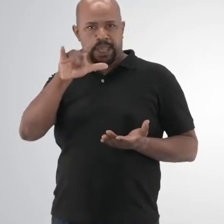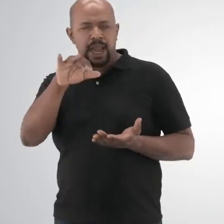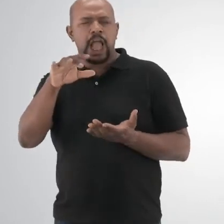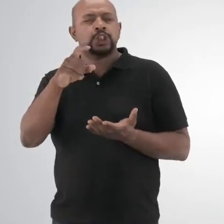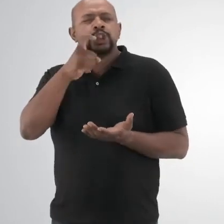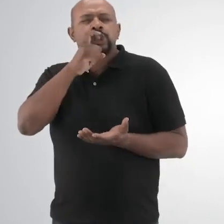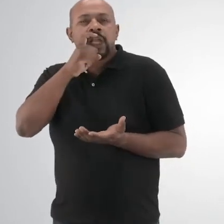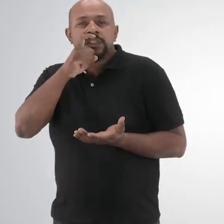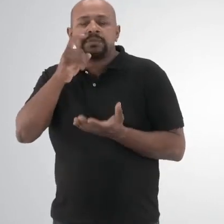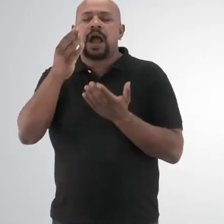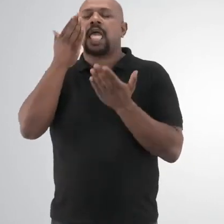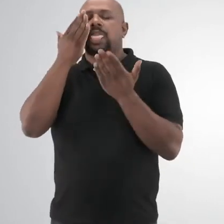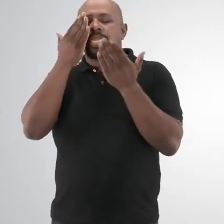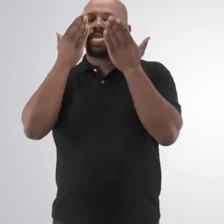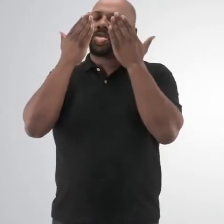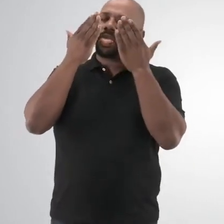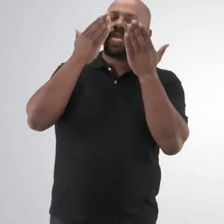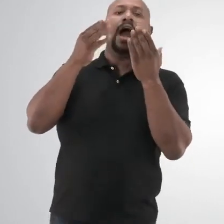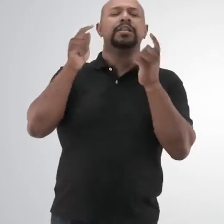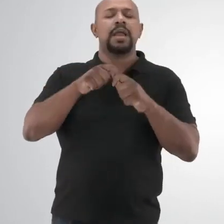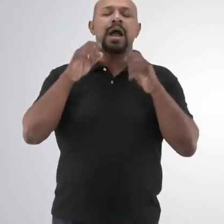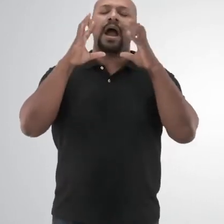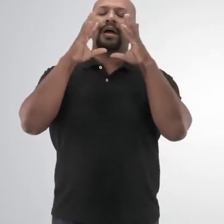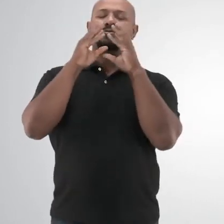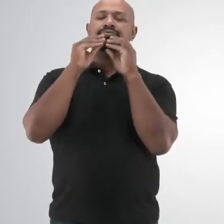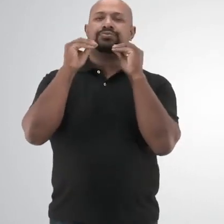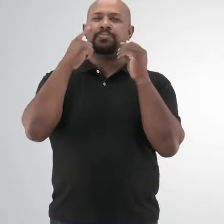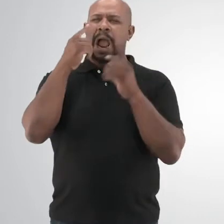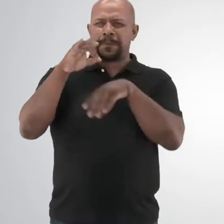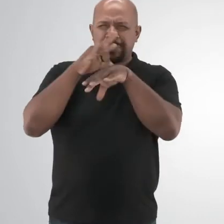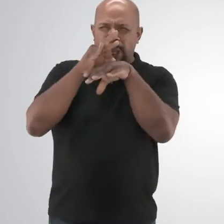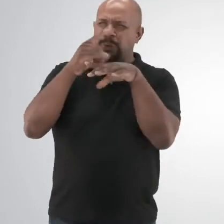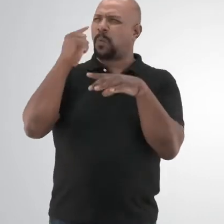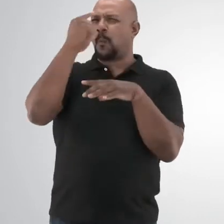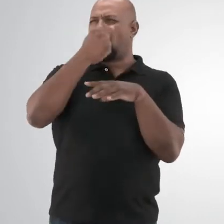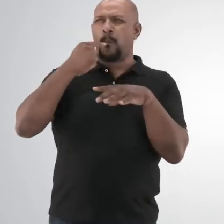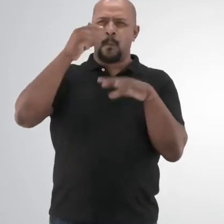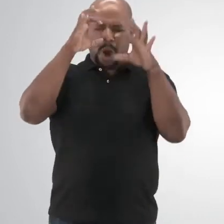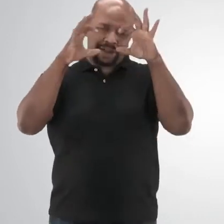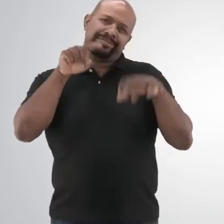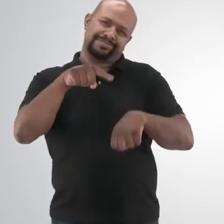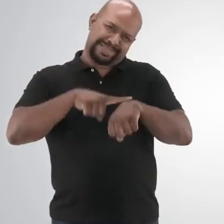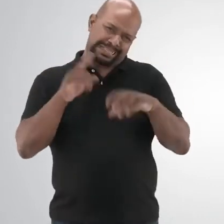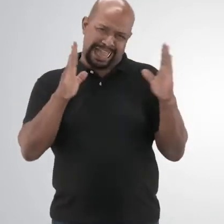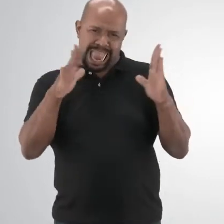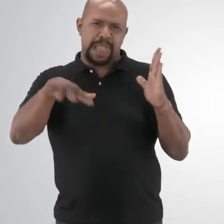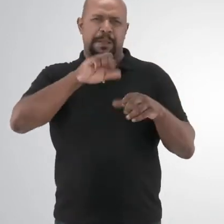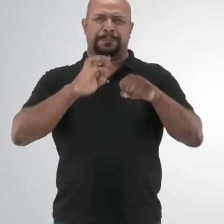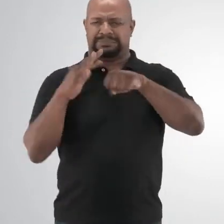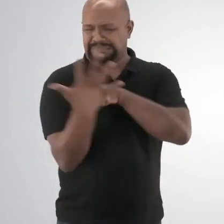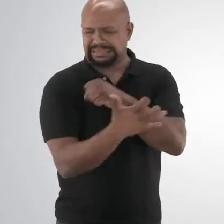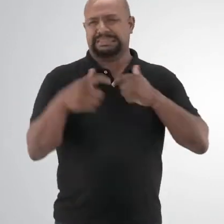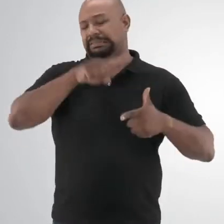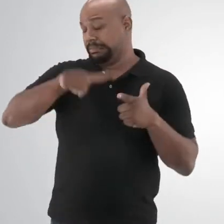uma aliviada no aspecto, né, da nossa olheira. Muita gente nessa época agora de pandemia, com todos